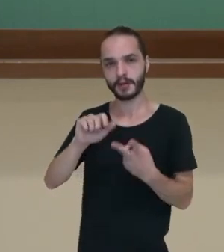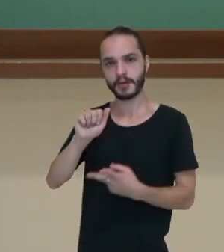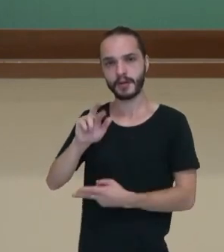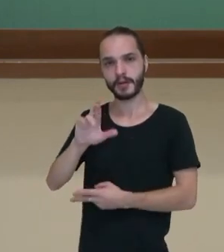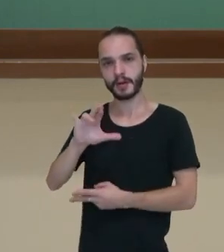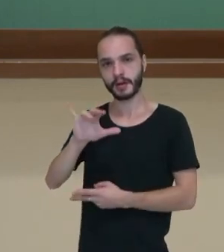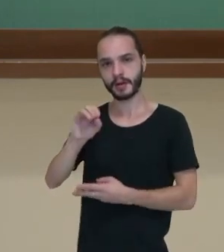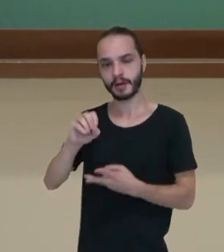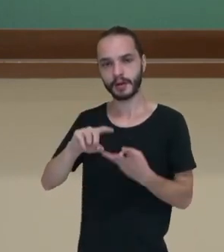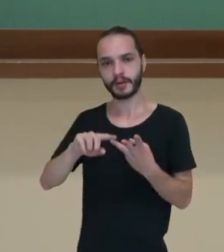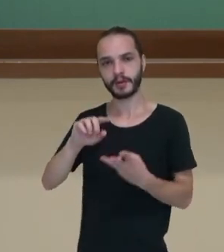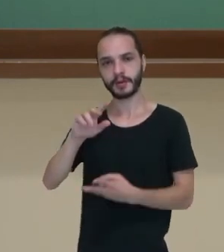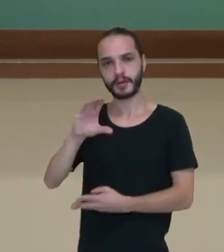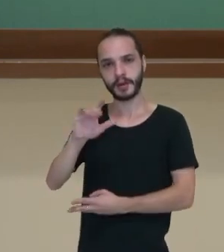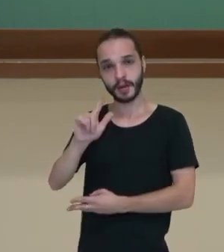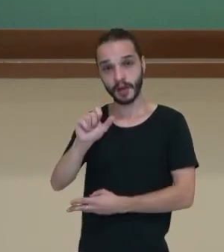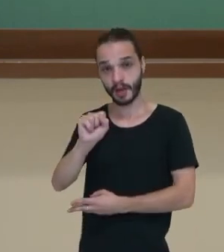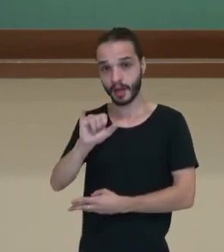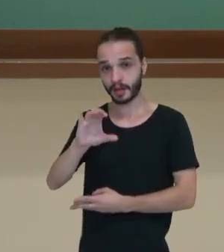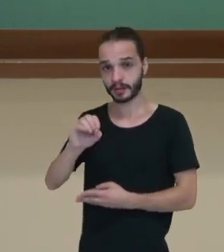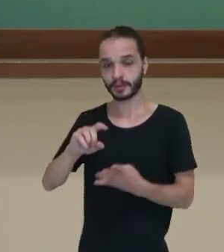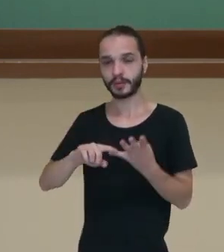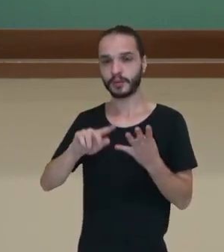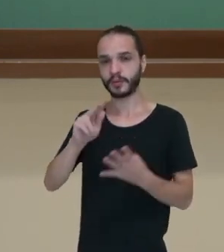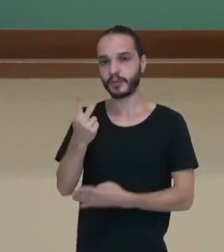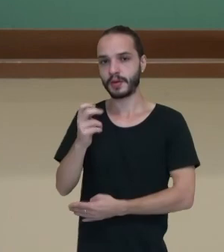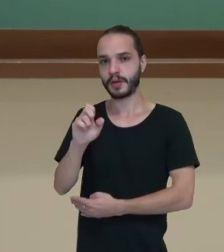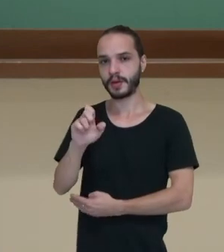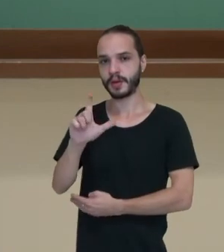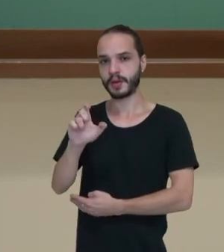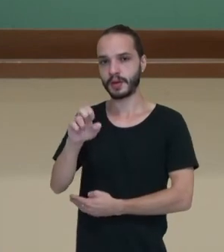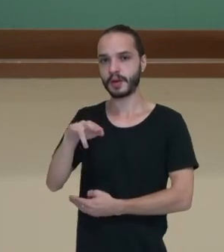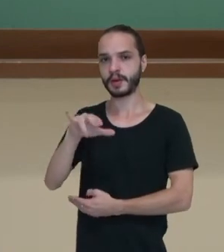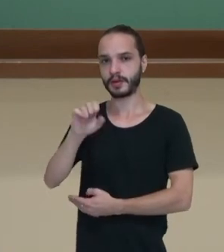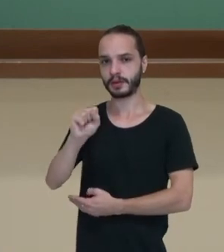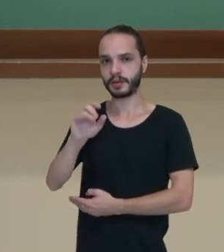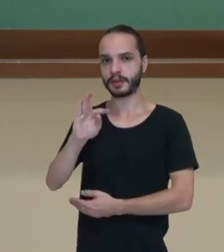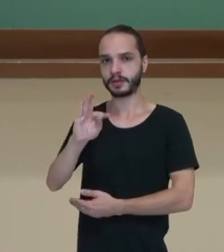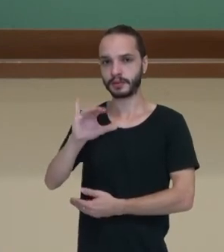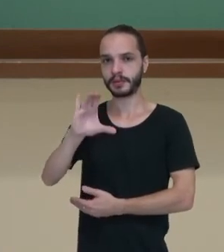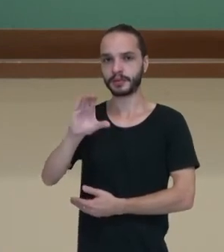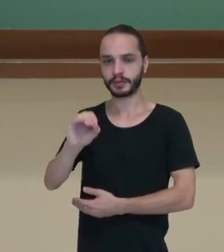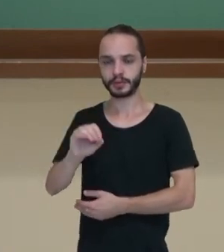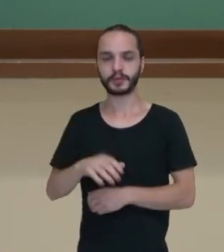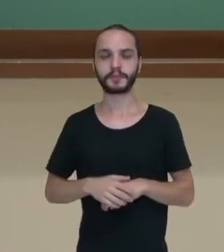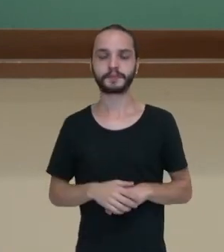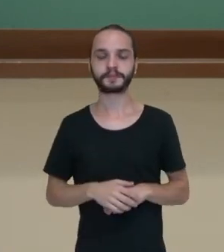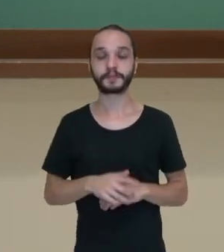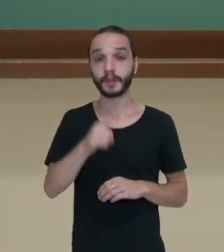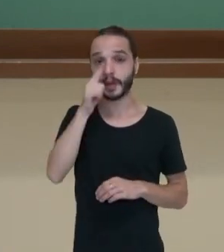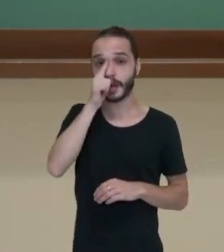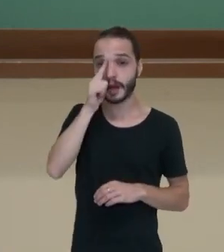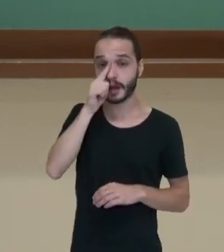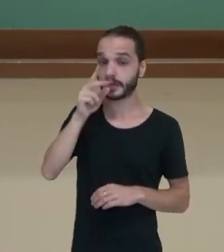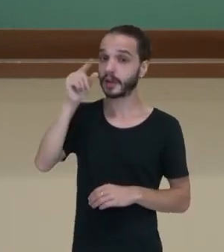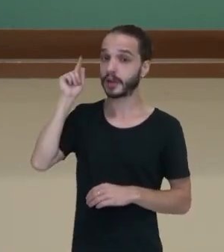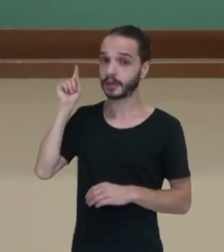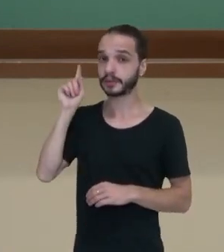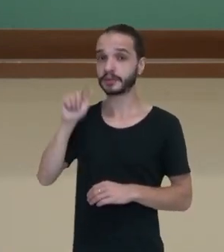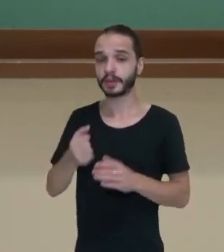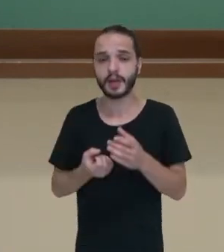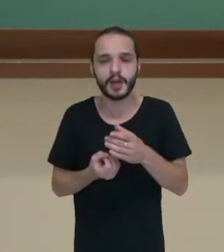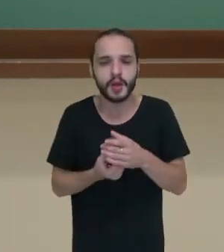clássico e helenístico. A Grécia Antiga é considerada o berço da civilização ocidental. Os historiadores